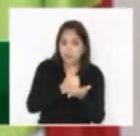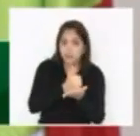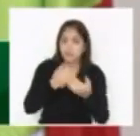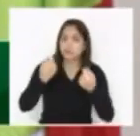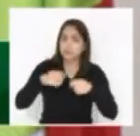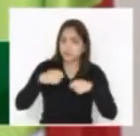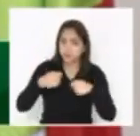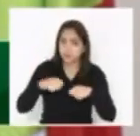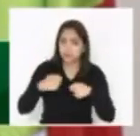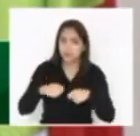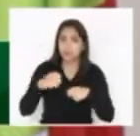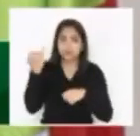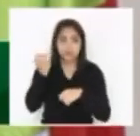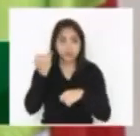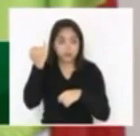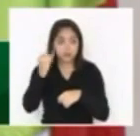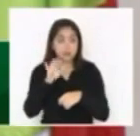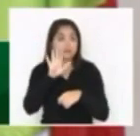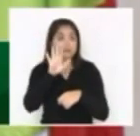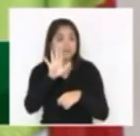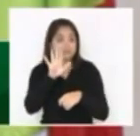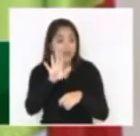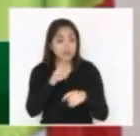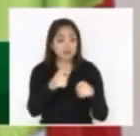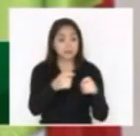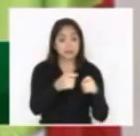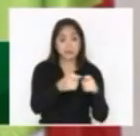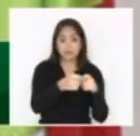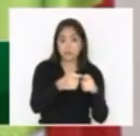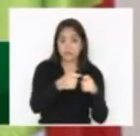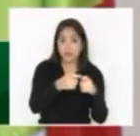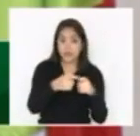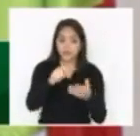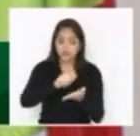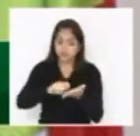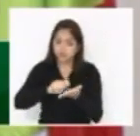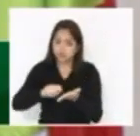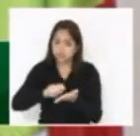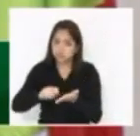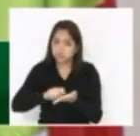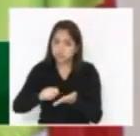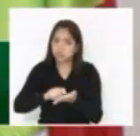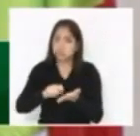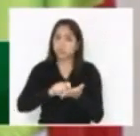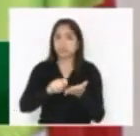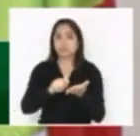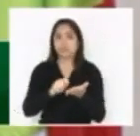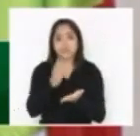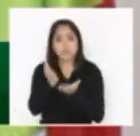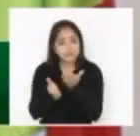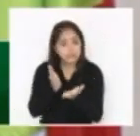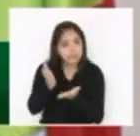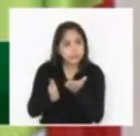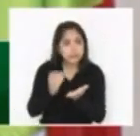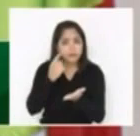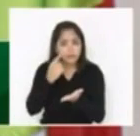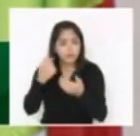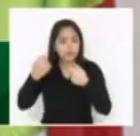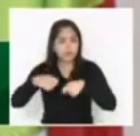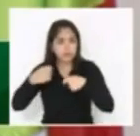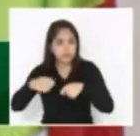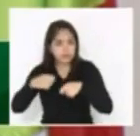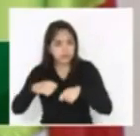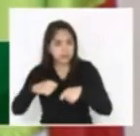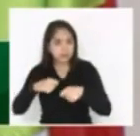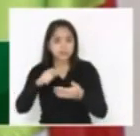tomado, sim, mas quando seja por prescrição médica, de quem atendeu você, de quem viu o teu problema e